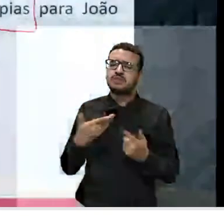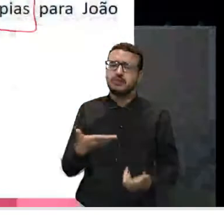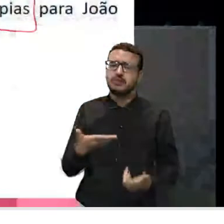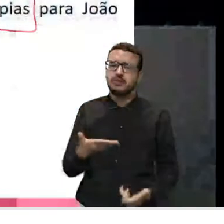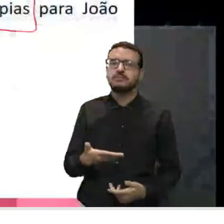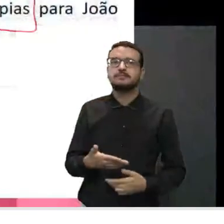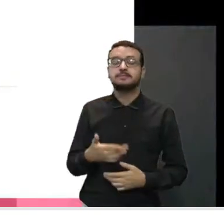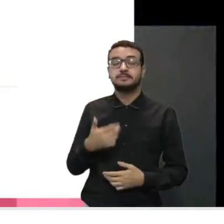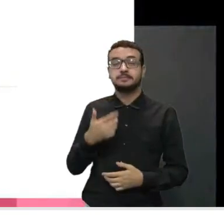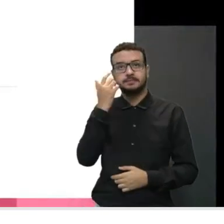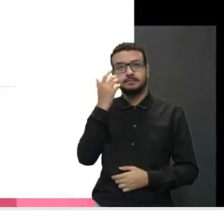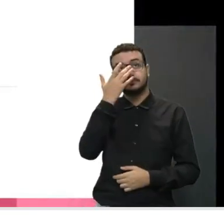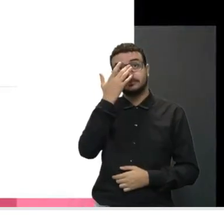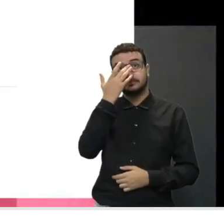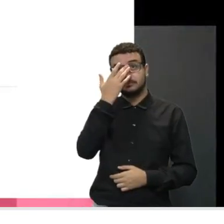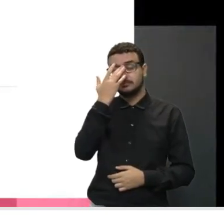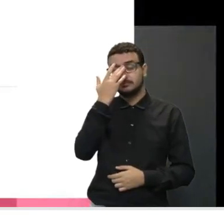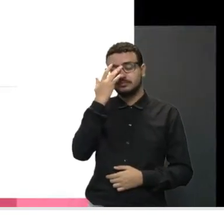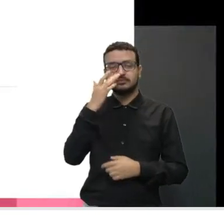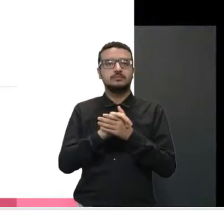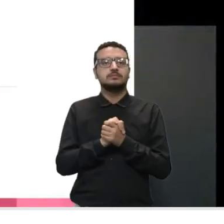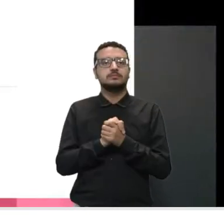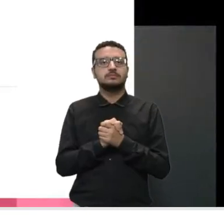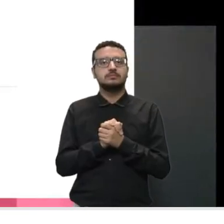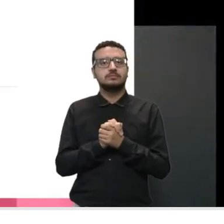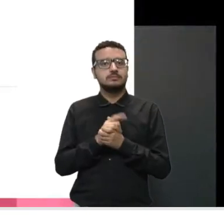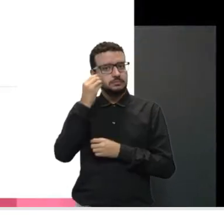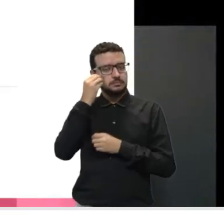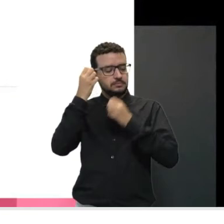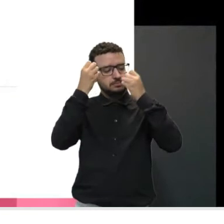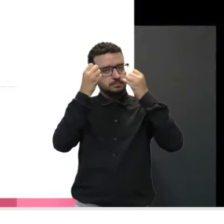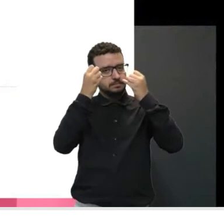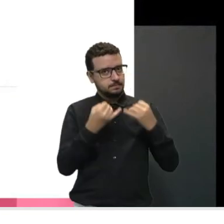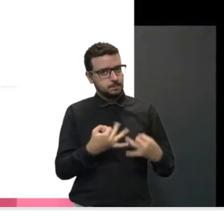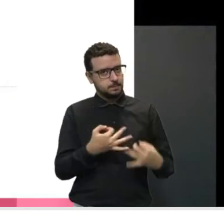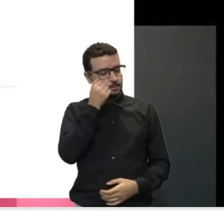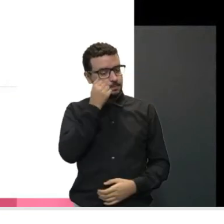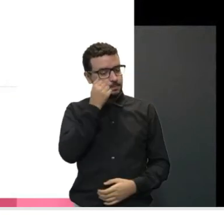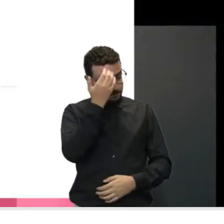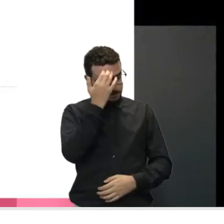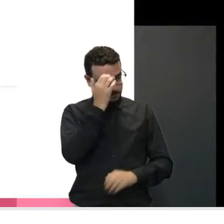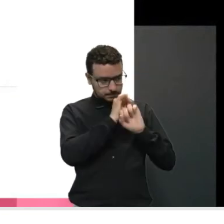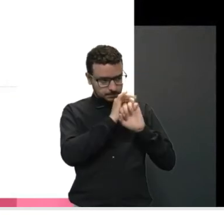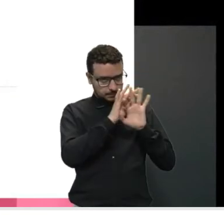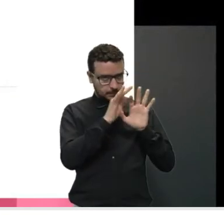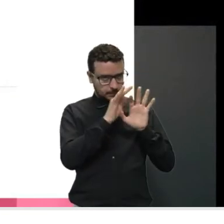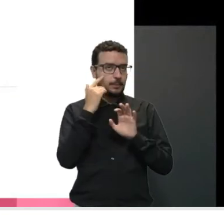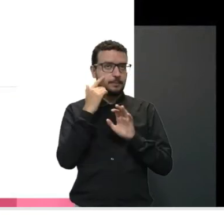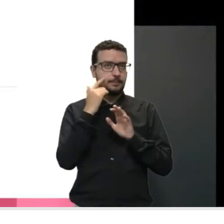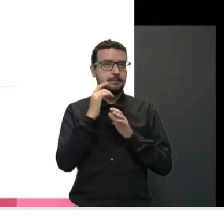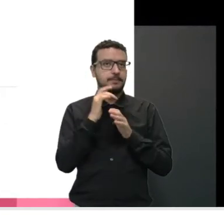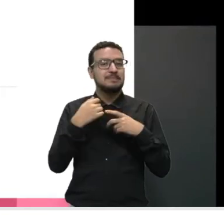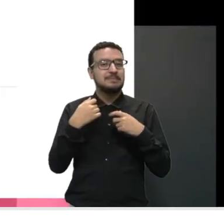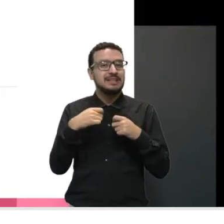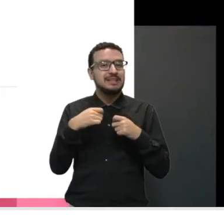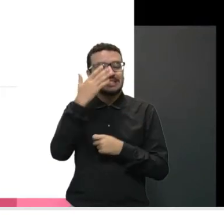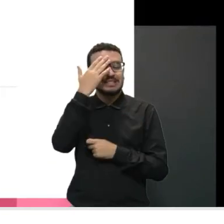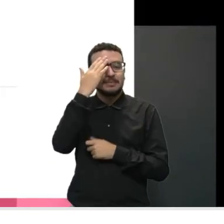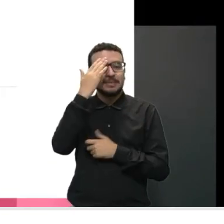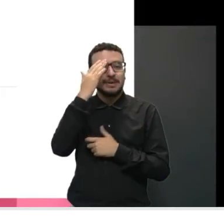primeiro momento, nós precisamos identificar quando foi que aconteceu a perda auditiva do indivíduo, tá? Isso